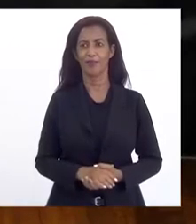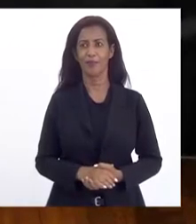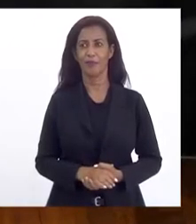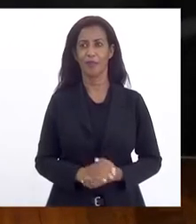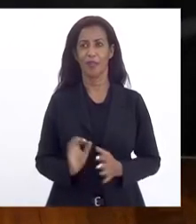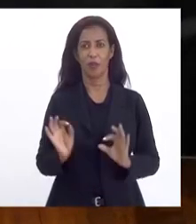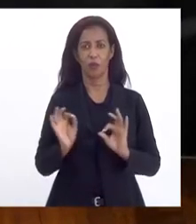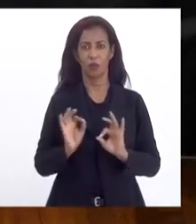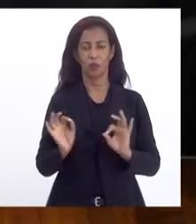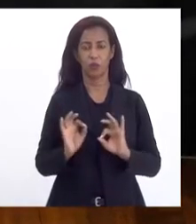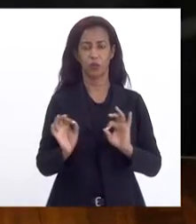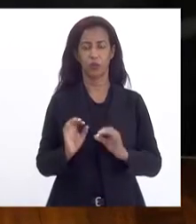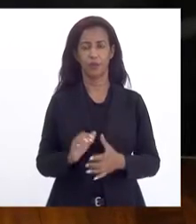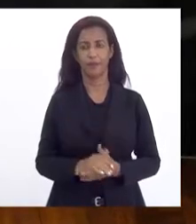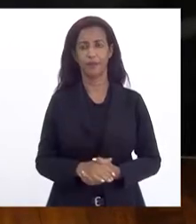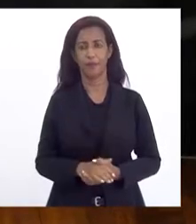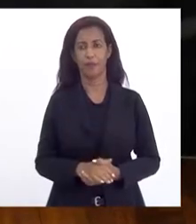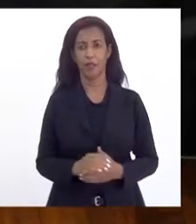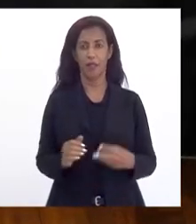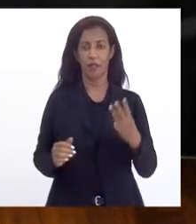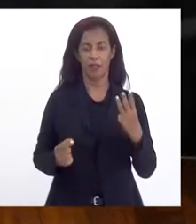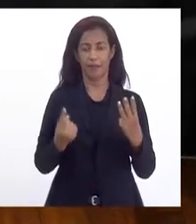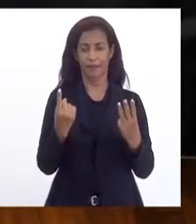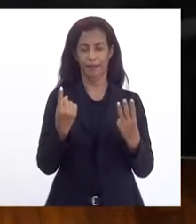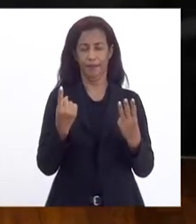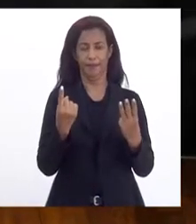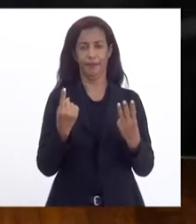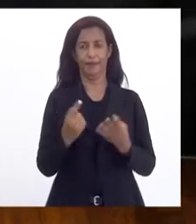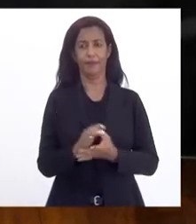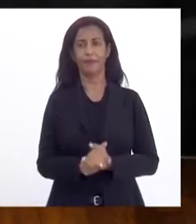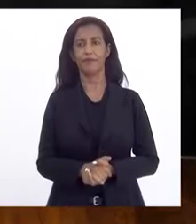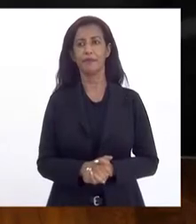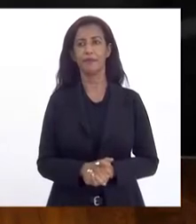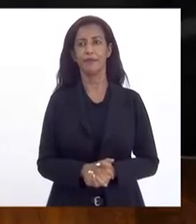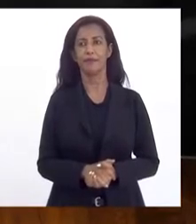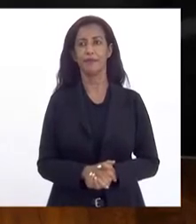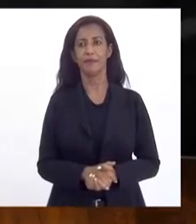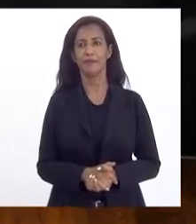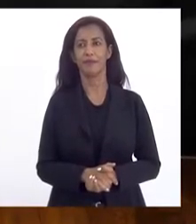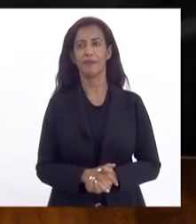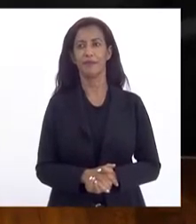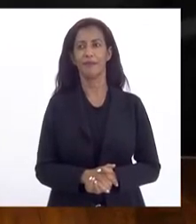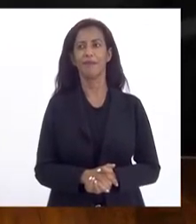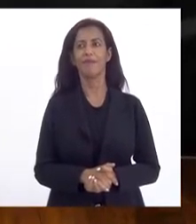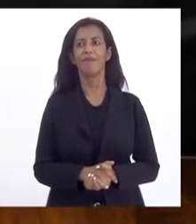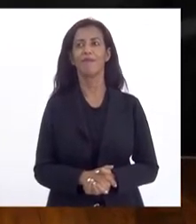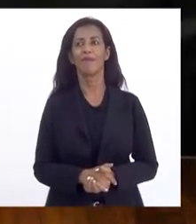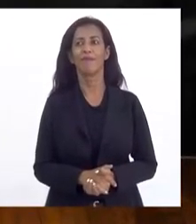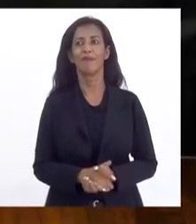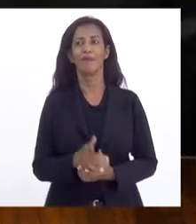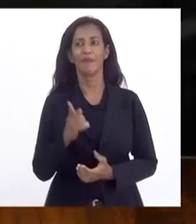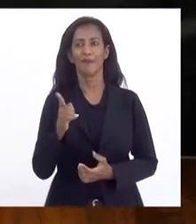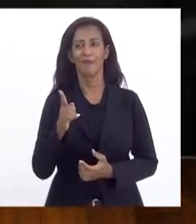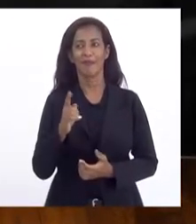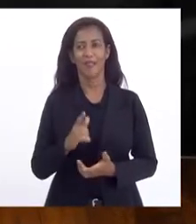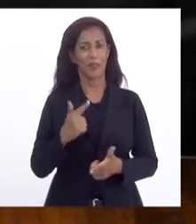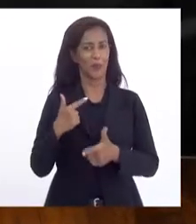Não. Acho que ele caiu. 3-1. Pelo menos esse aborrecimento, Vossa Excelência não tem.